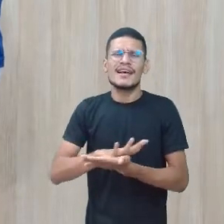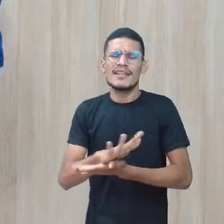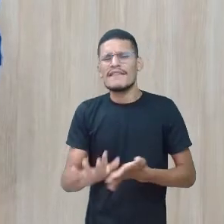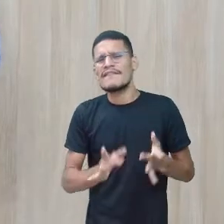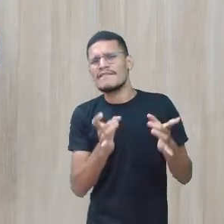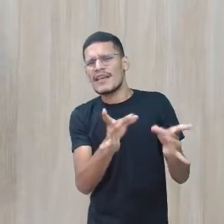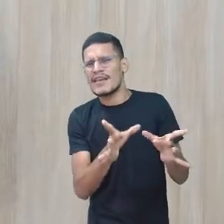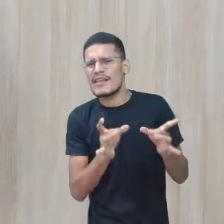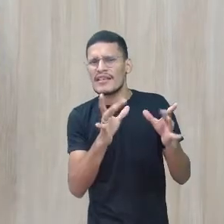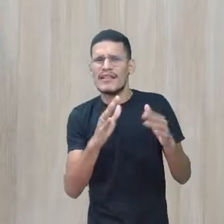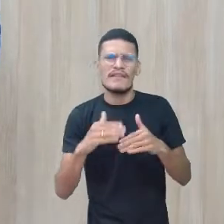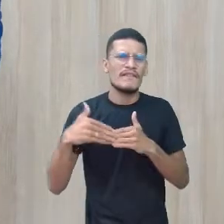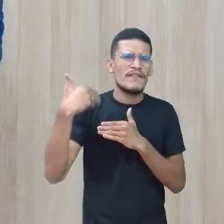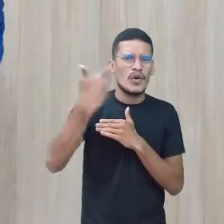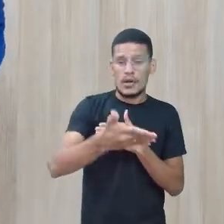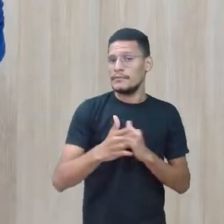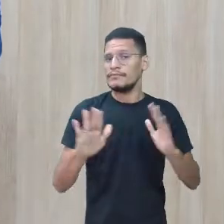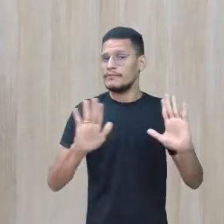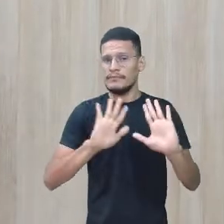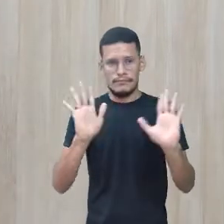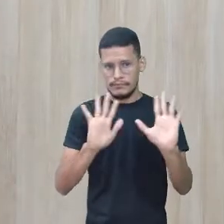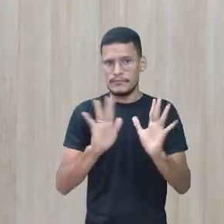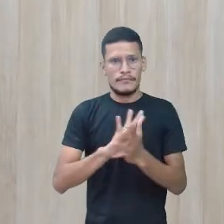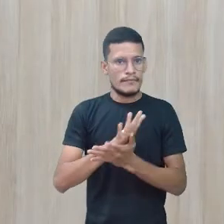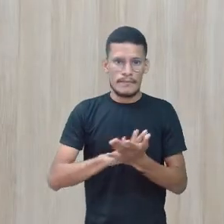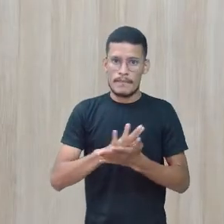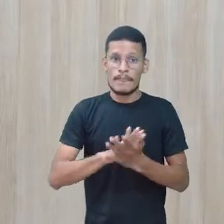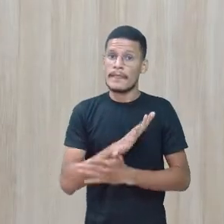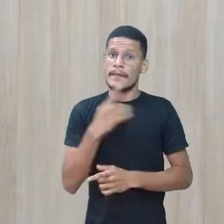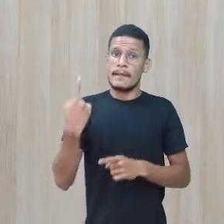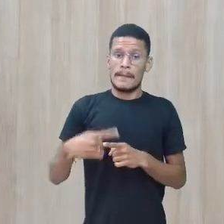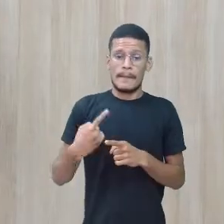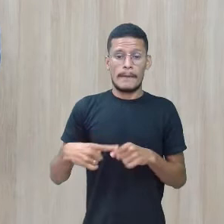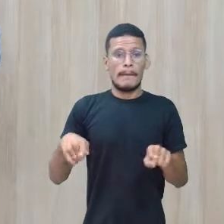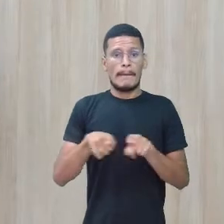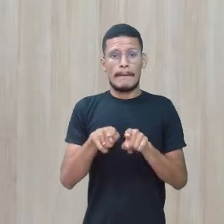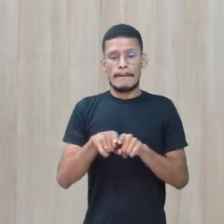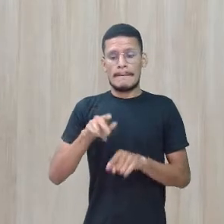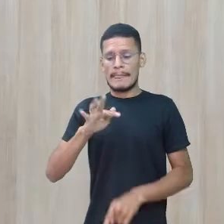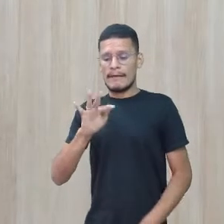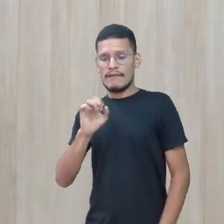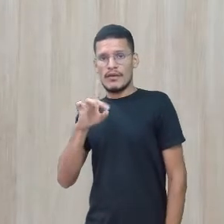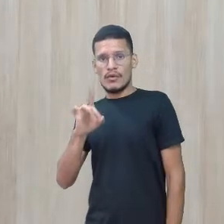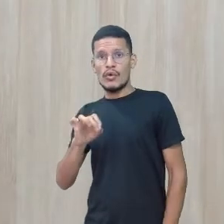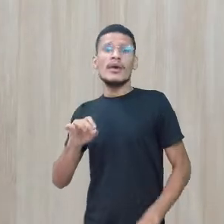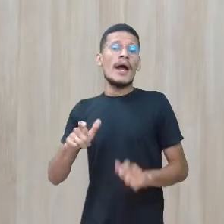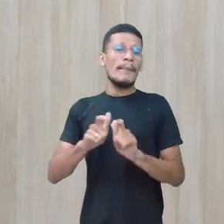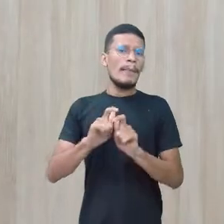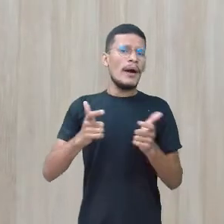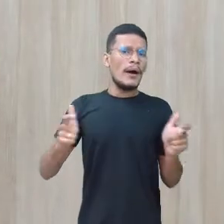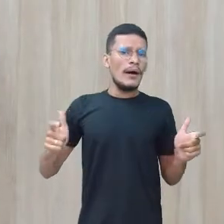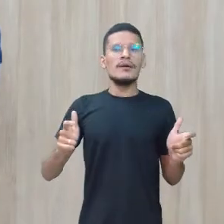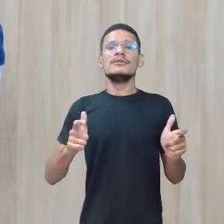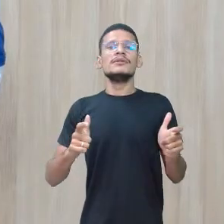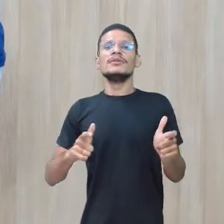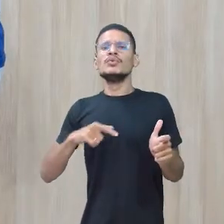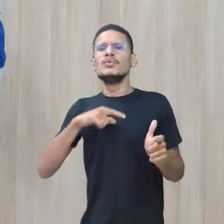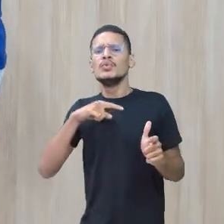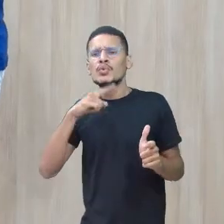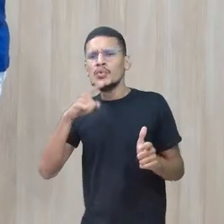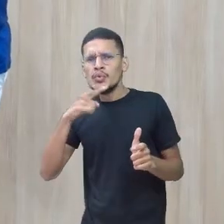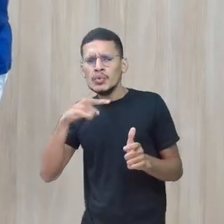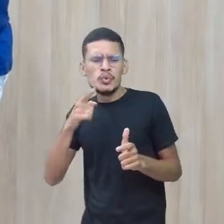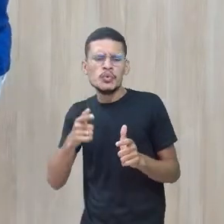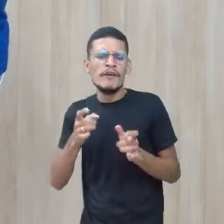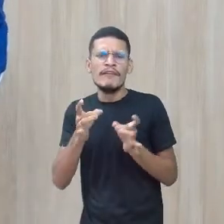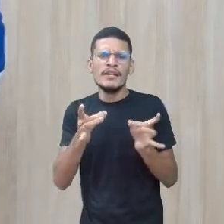comércio, né, externo, de forma que muitas vezes esses feudos, e na maioria das vezes, esses feudos não comercializavam